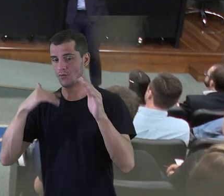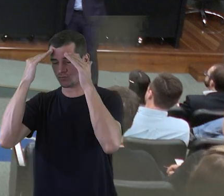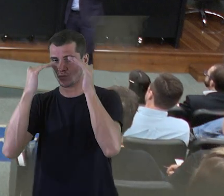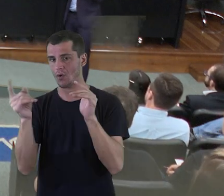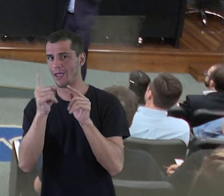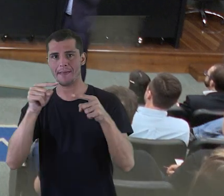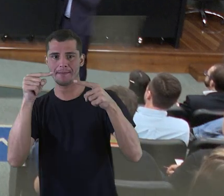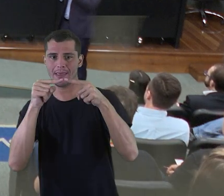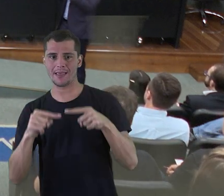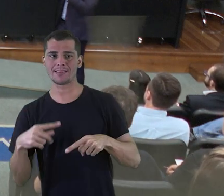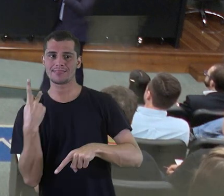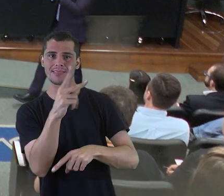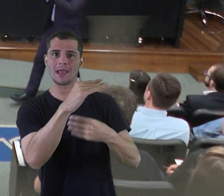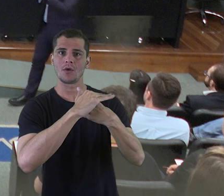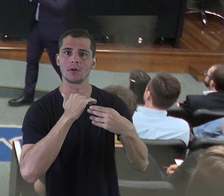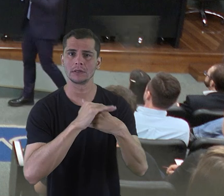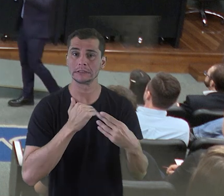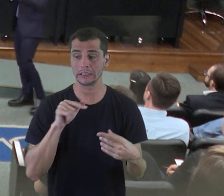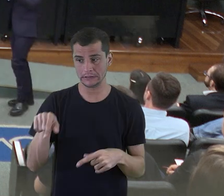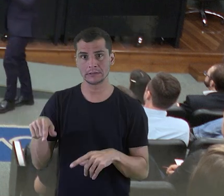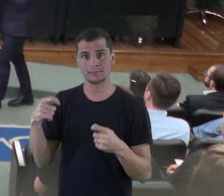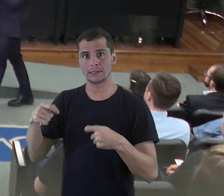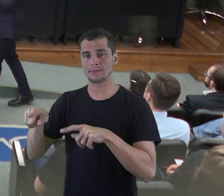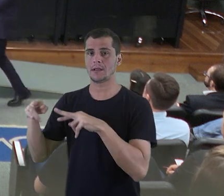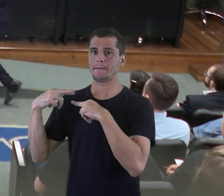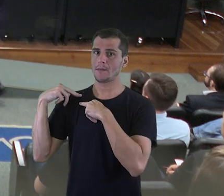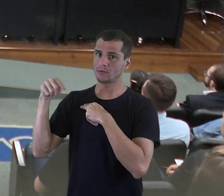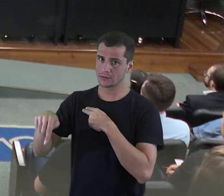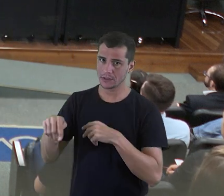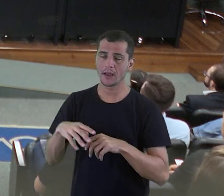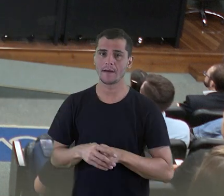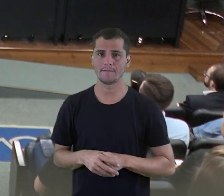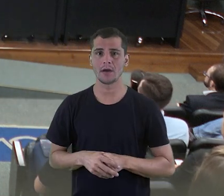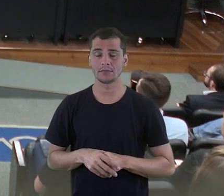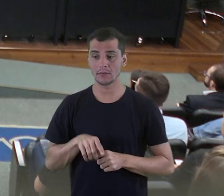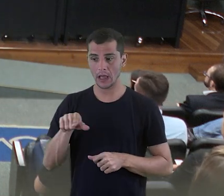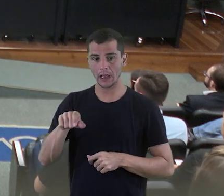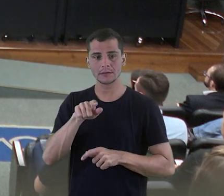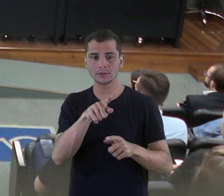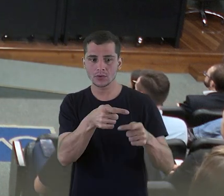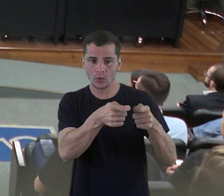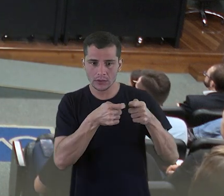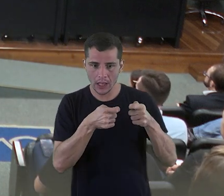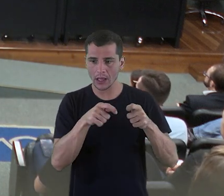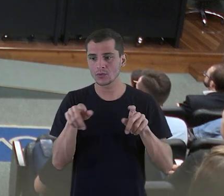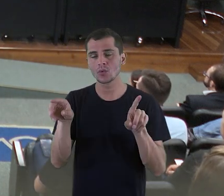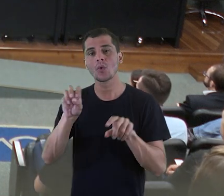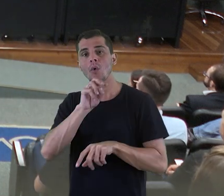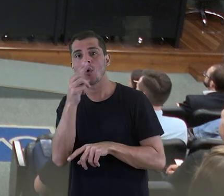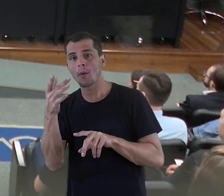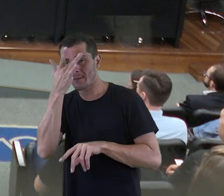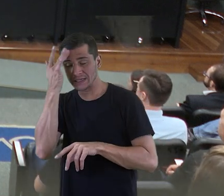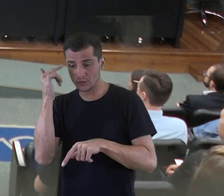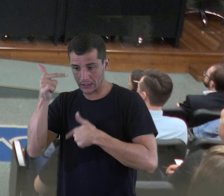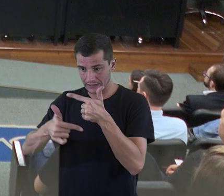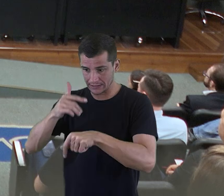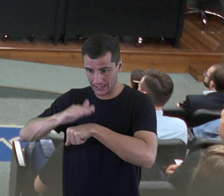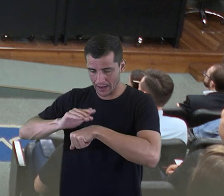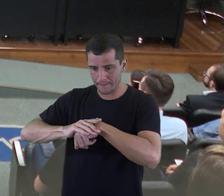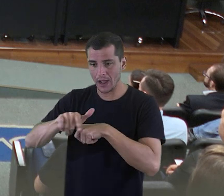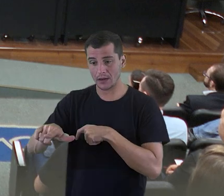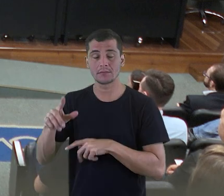conjunto pelo dano possivelmente praticado então quando você tem lá uma